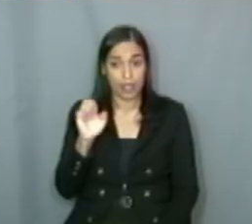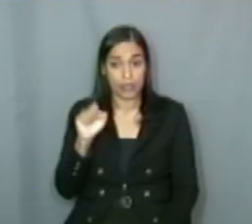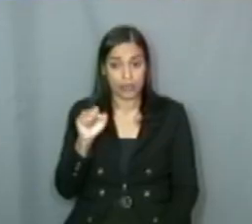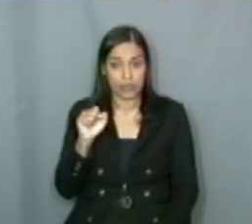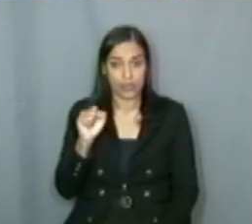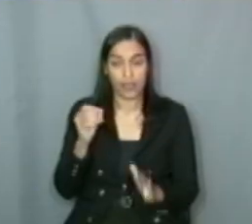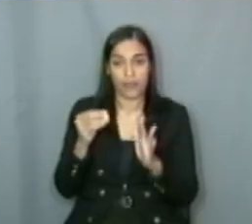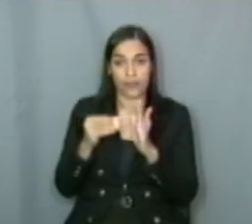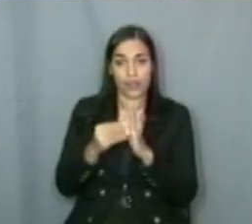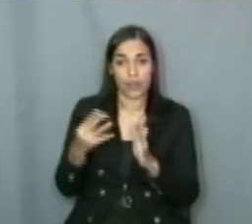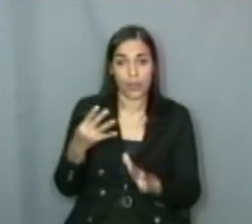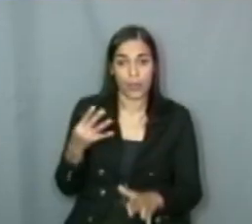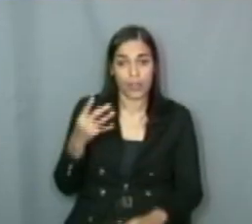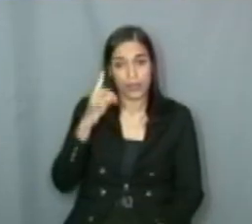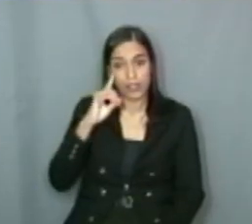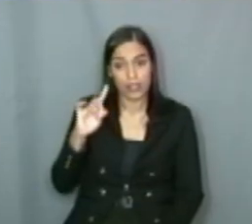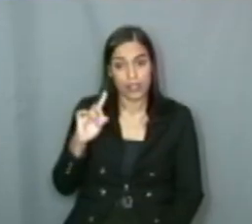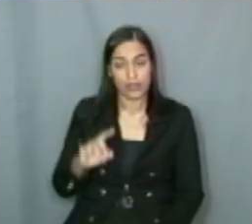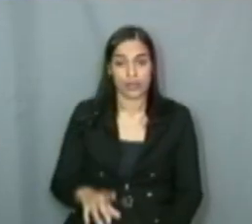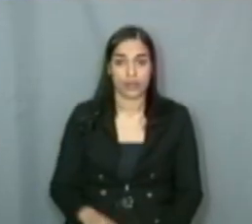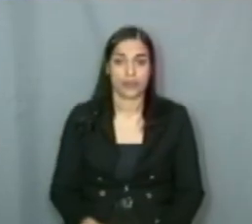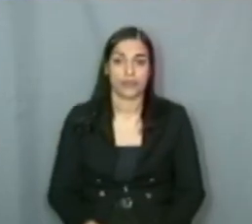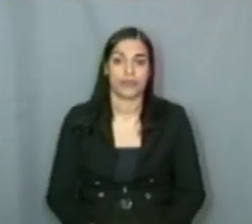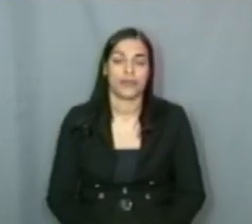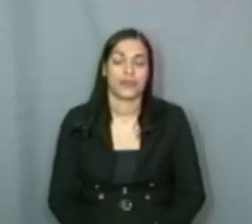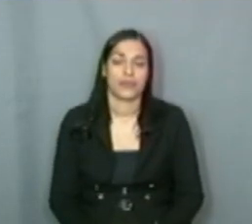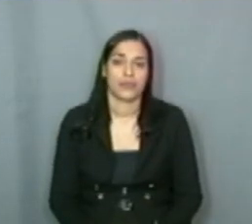Eu vou agora para o requerimento